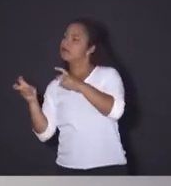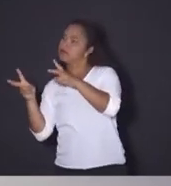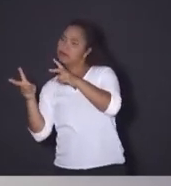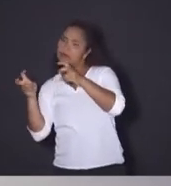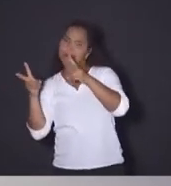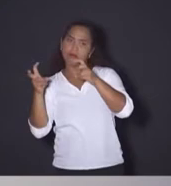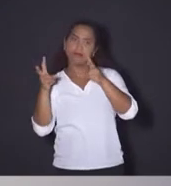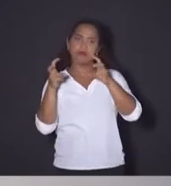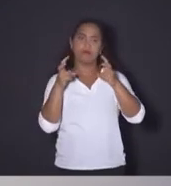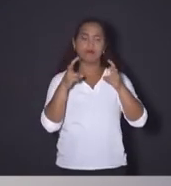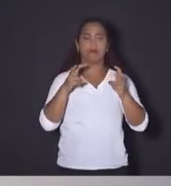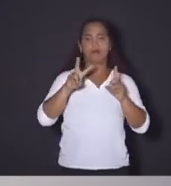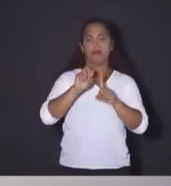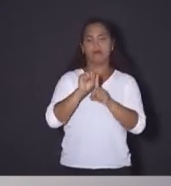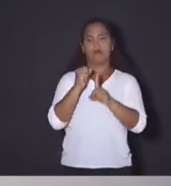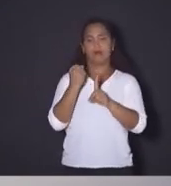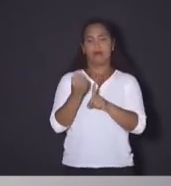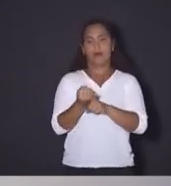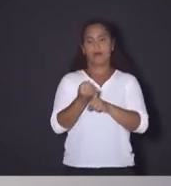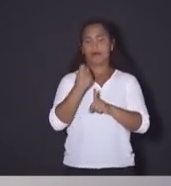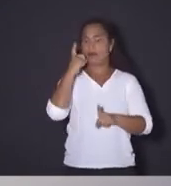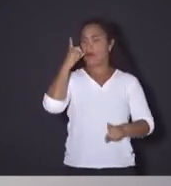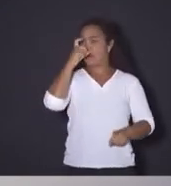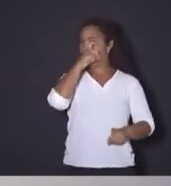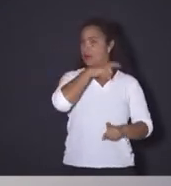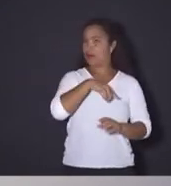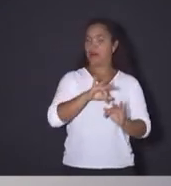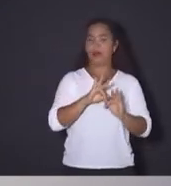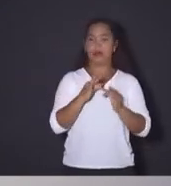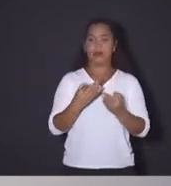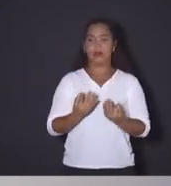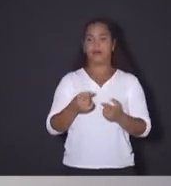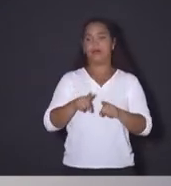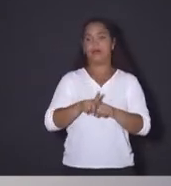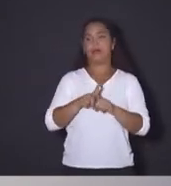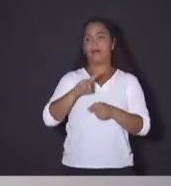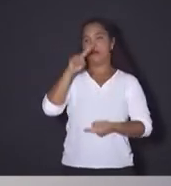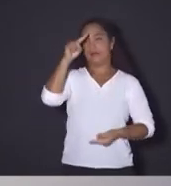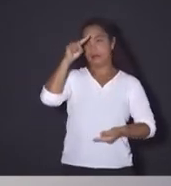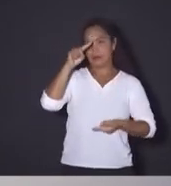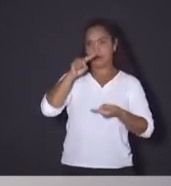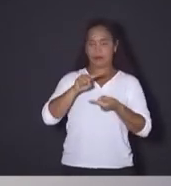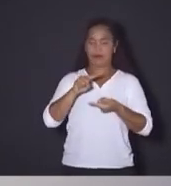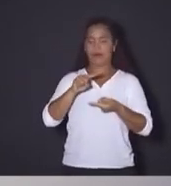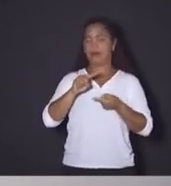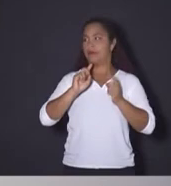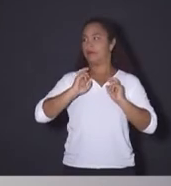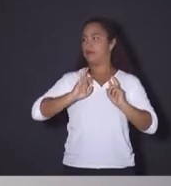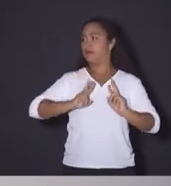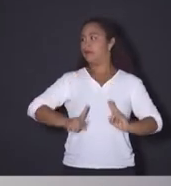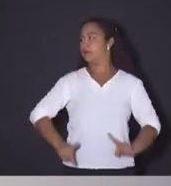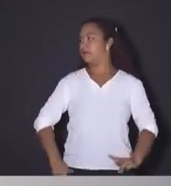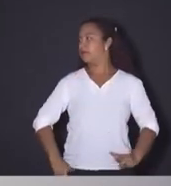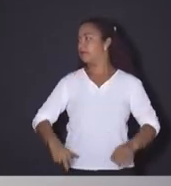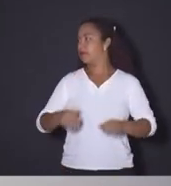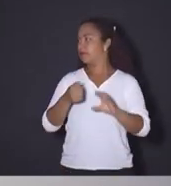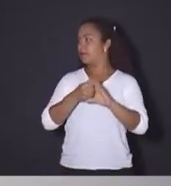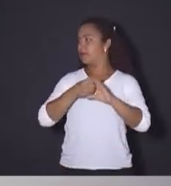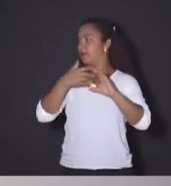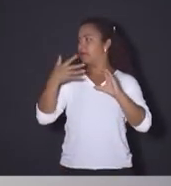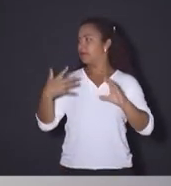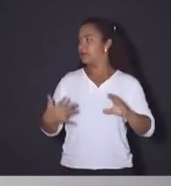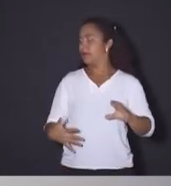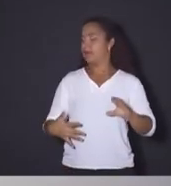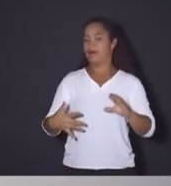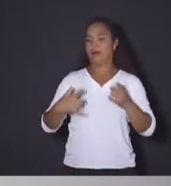vai anular a complexidade dessa vida e vai reduzir tudo aquilo que diz respeito à humano a características orgânicas